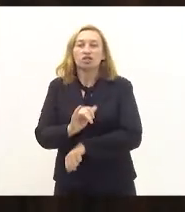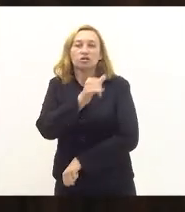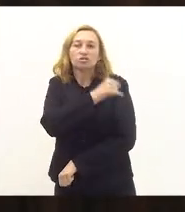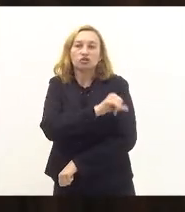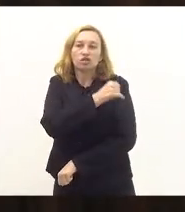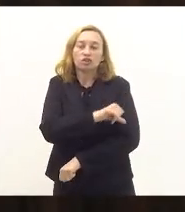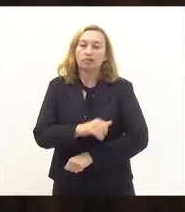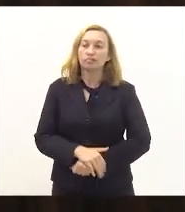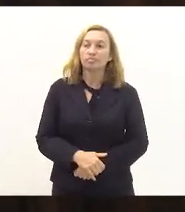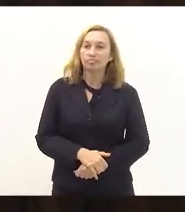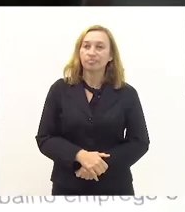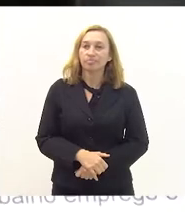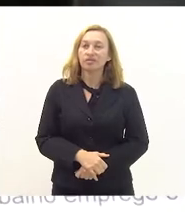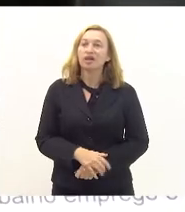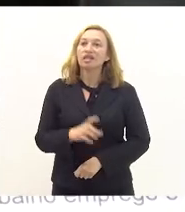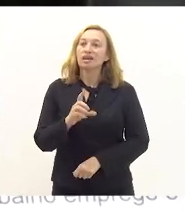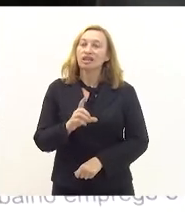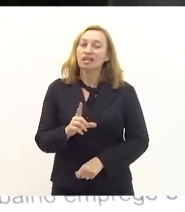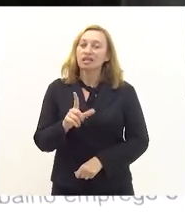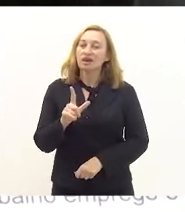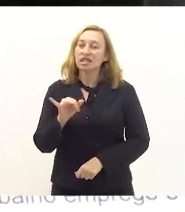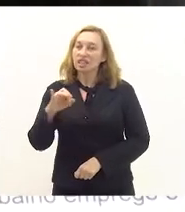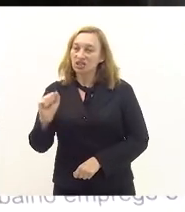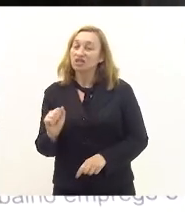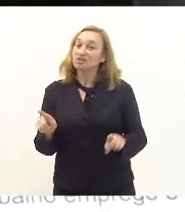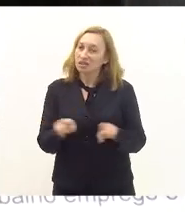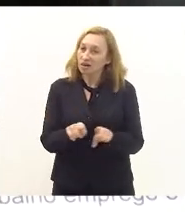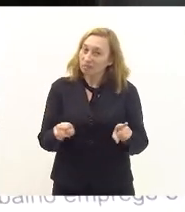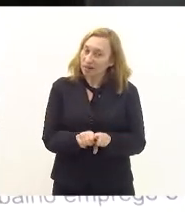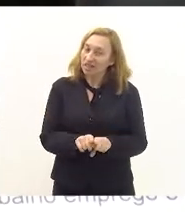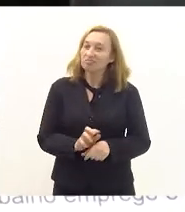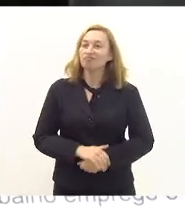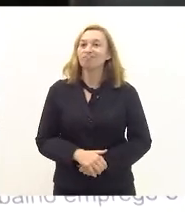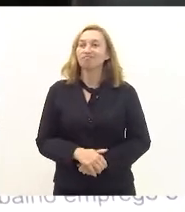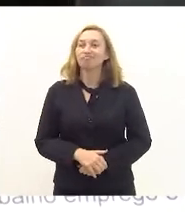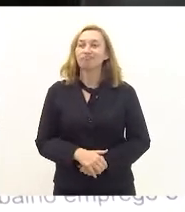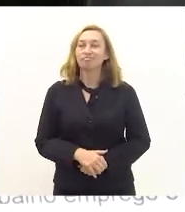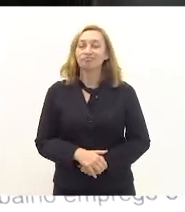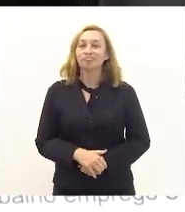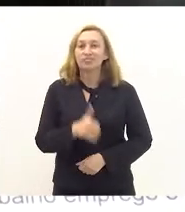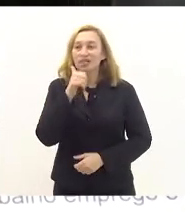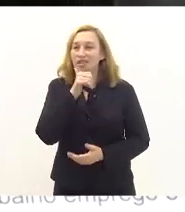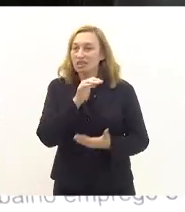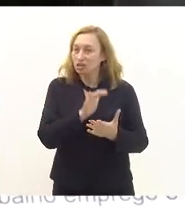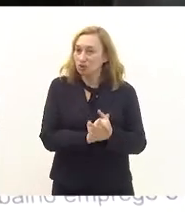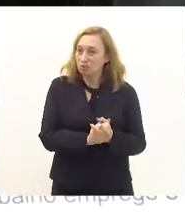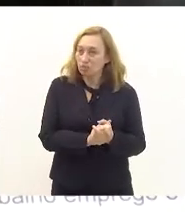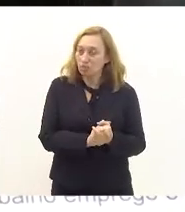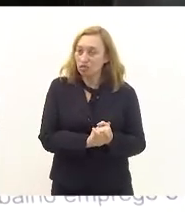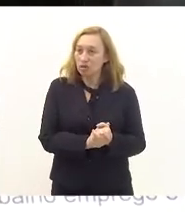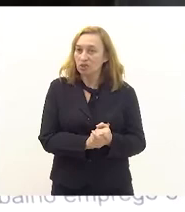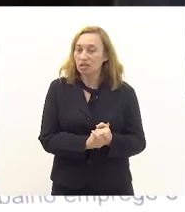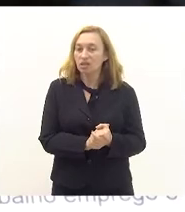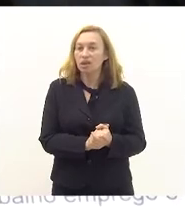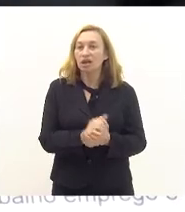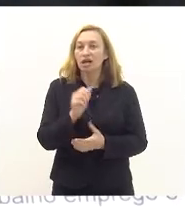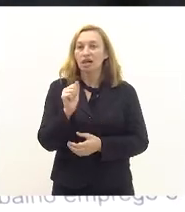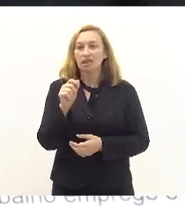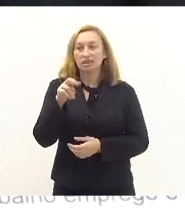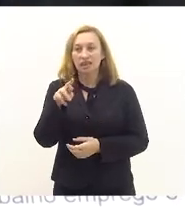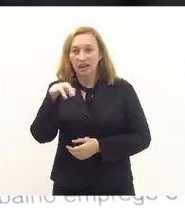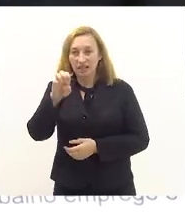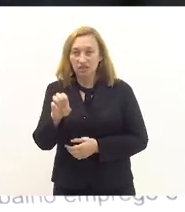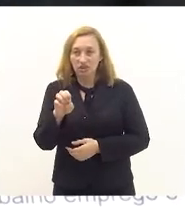Janeiro. E da dona Lígia Dotel de Andrade. Dona Lígia, né, esposa do Dotel de Andrade, né,